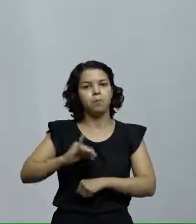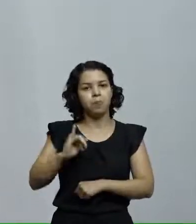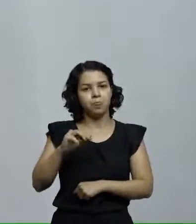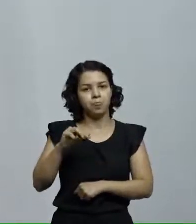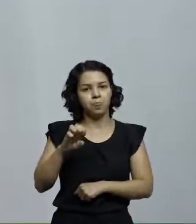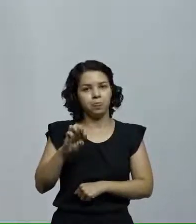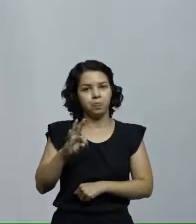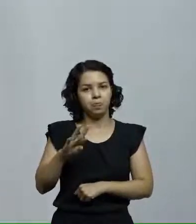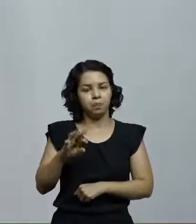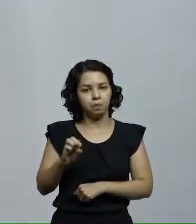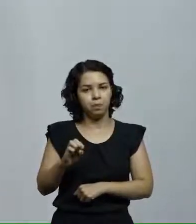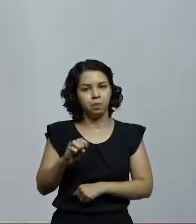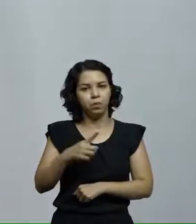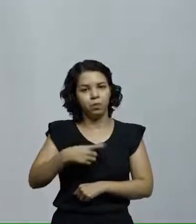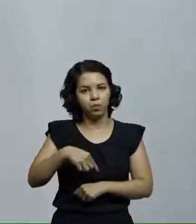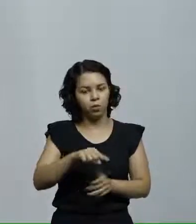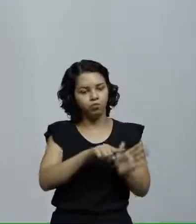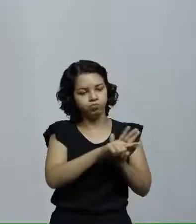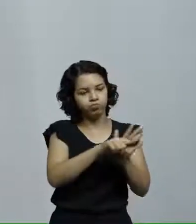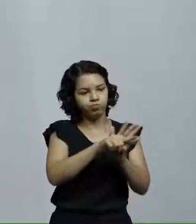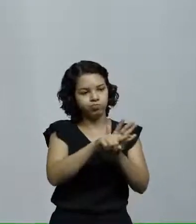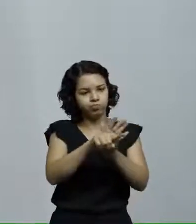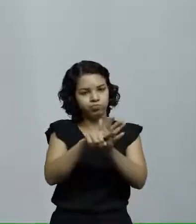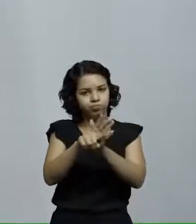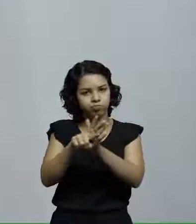a cadeia, vamos dizer assim, do que